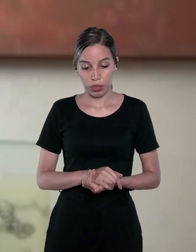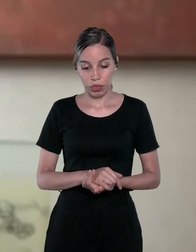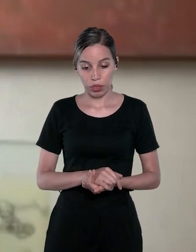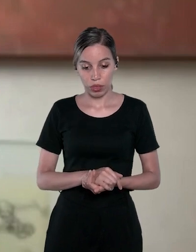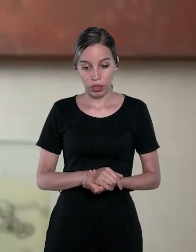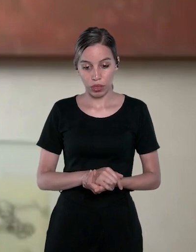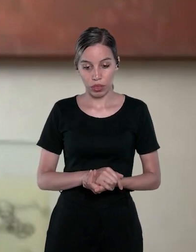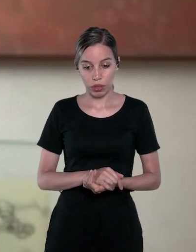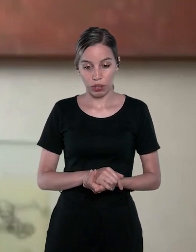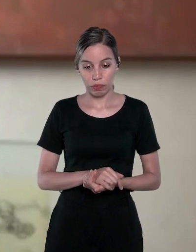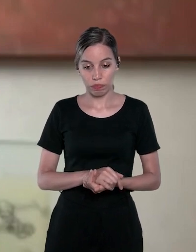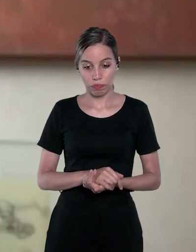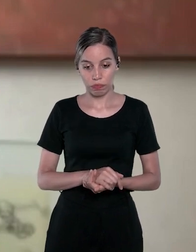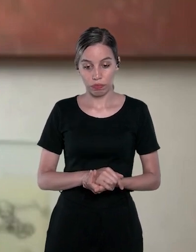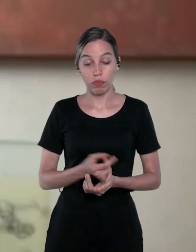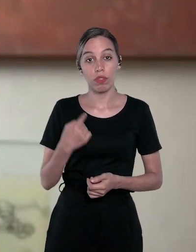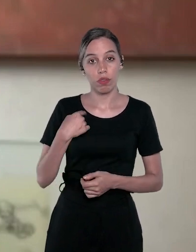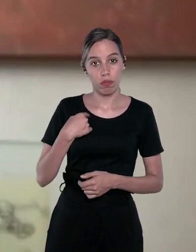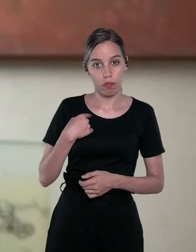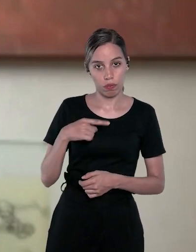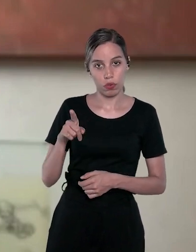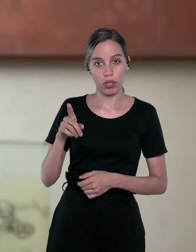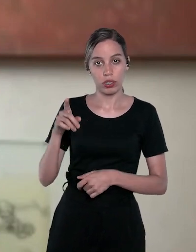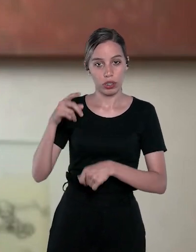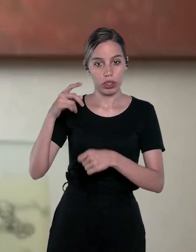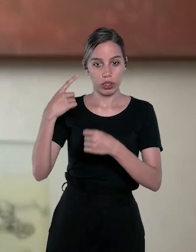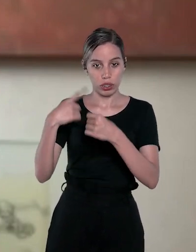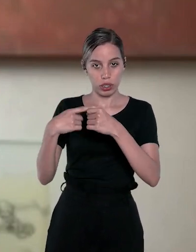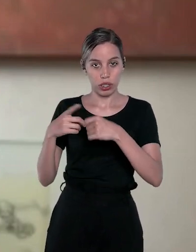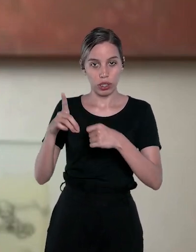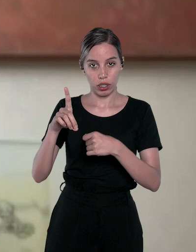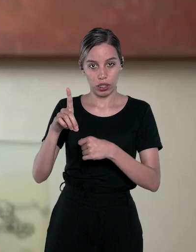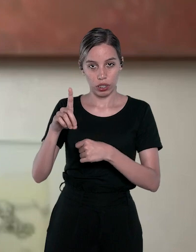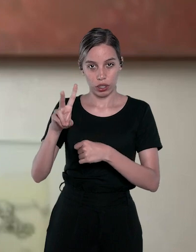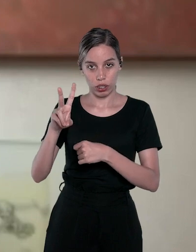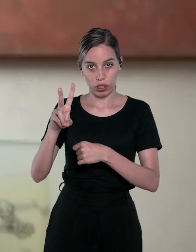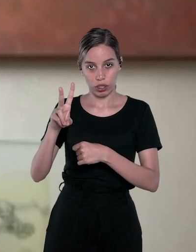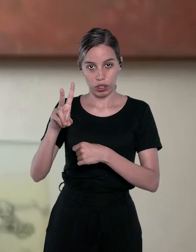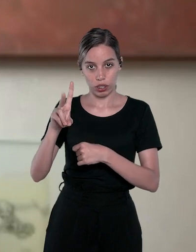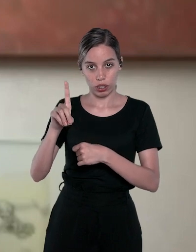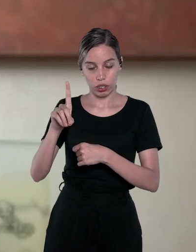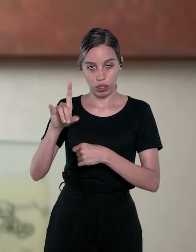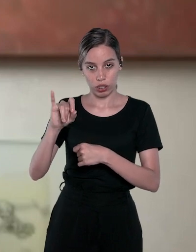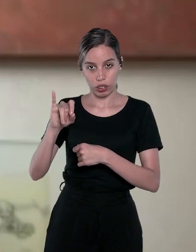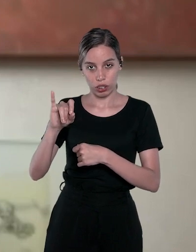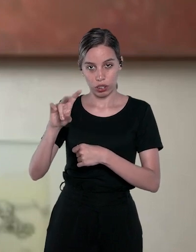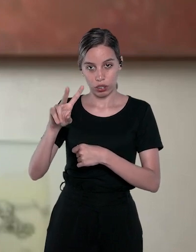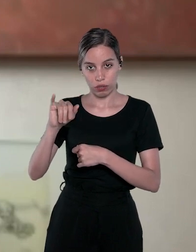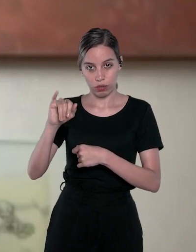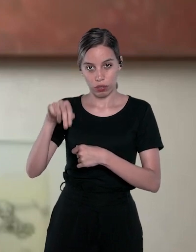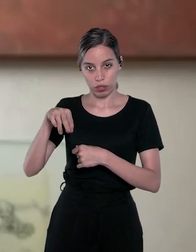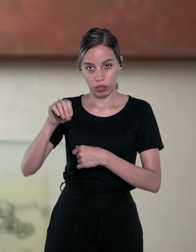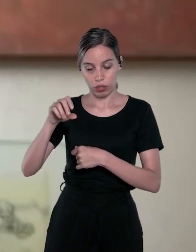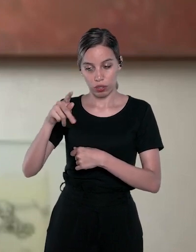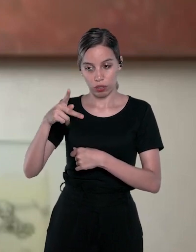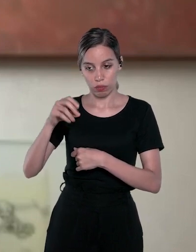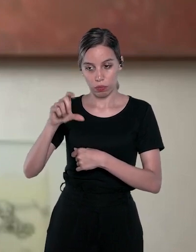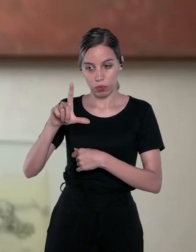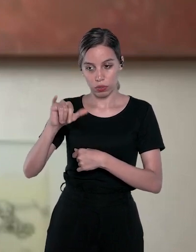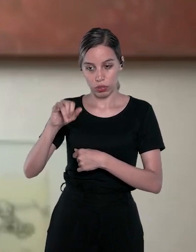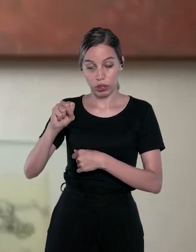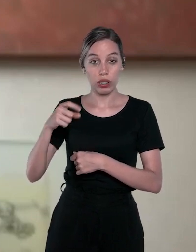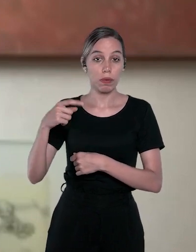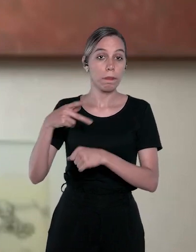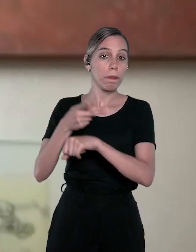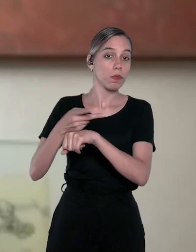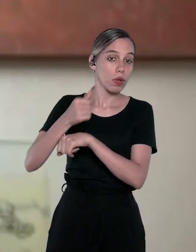e fui procurar a Adélia Prado, pedir a ela uma colaboração. Foi até uma